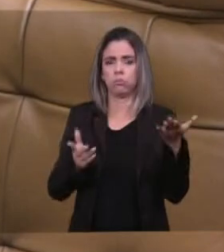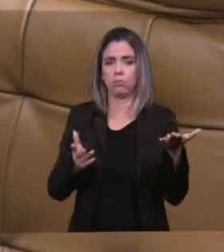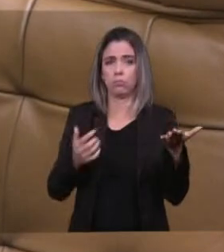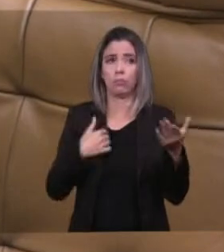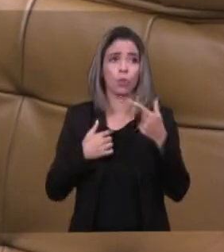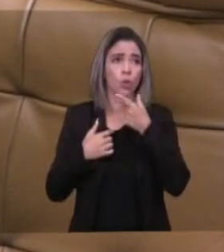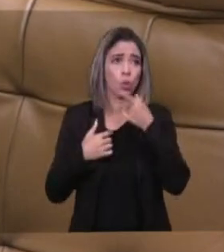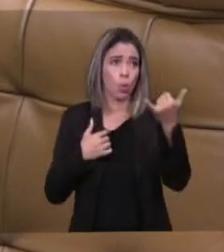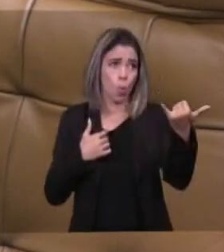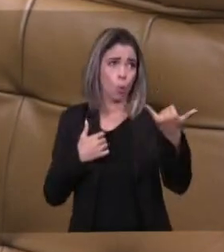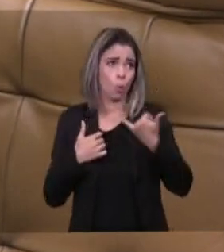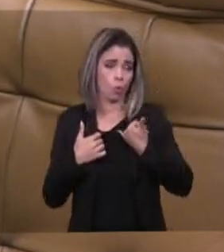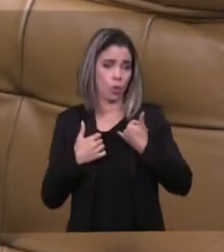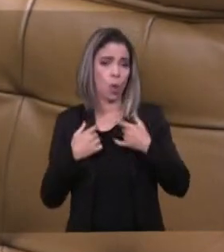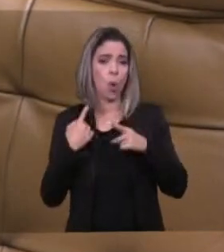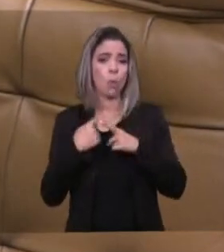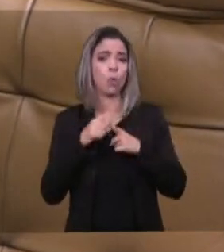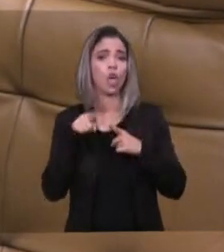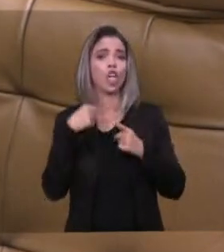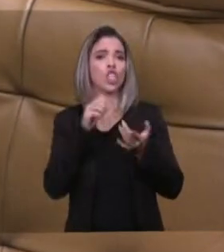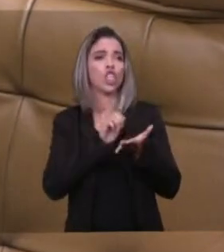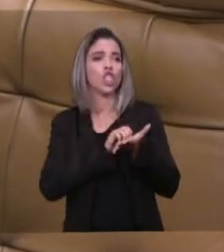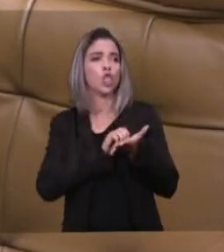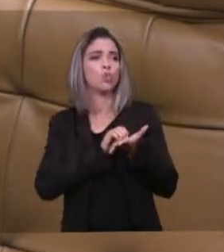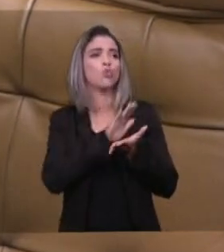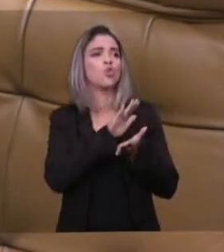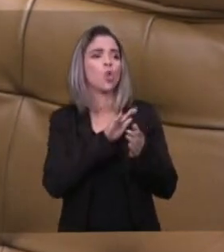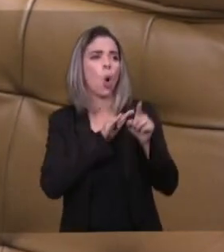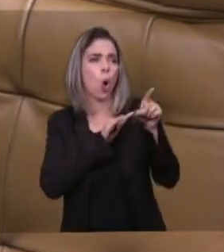E ele disse, porque nós os expulsamos daqui.